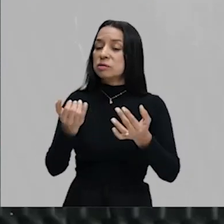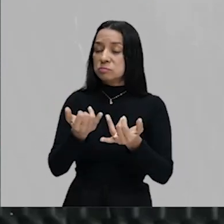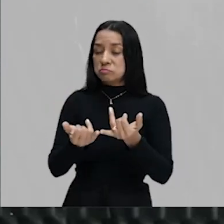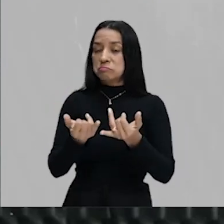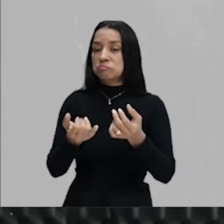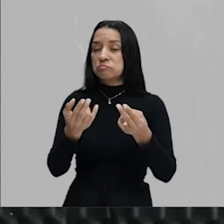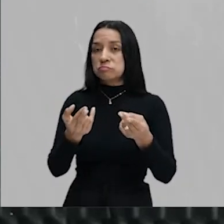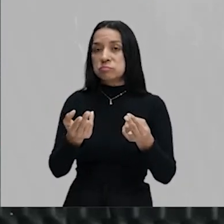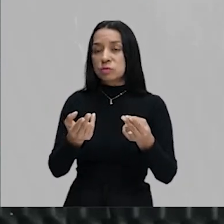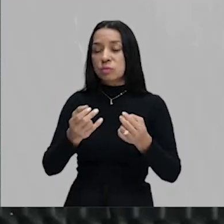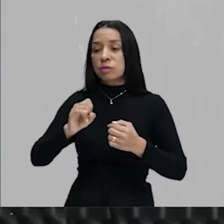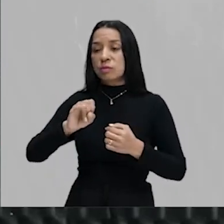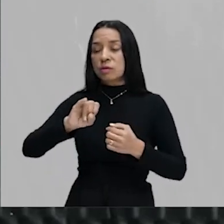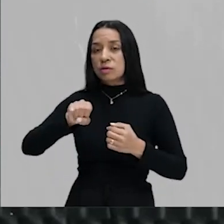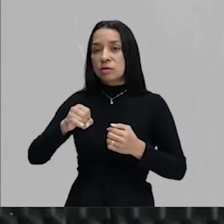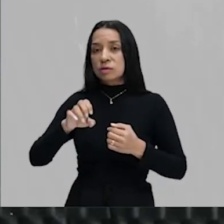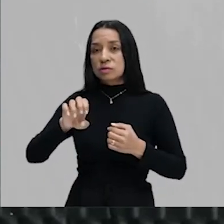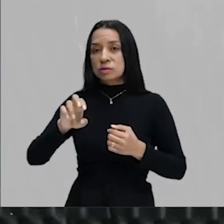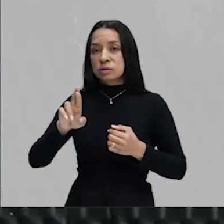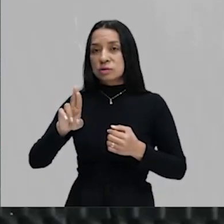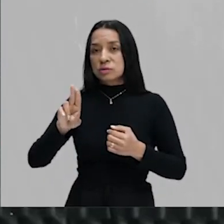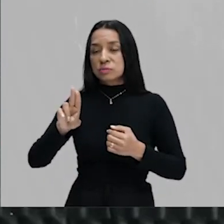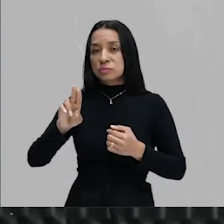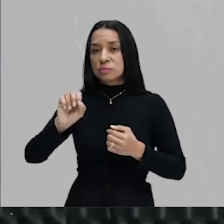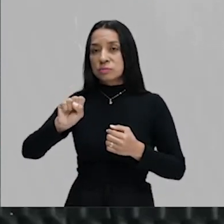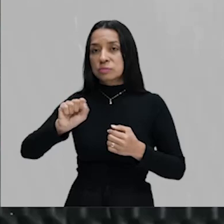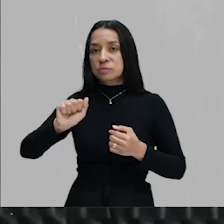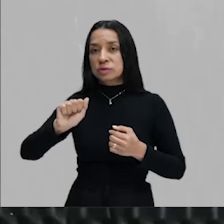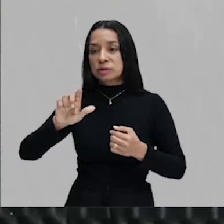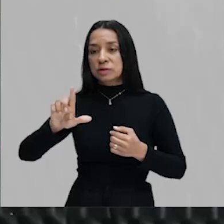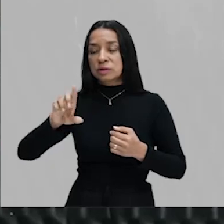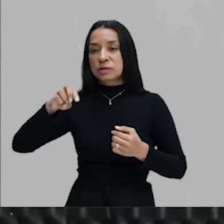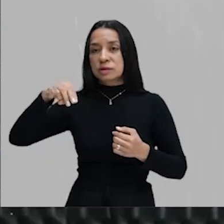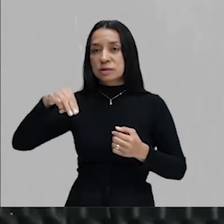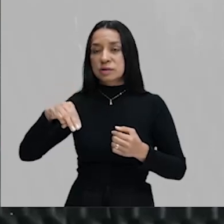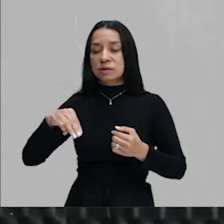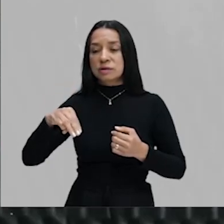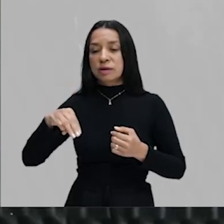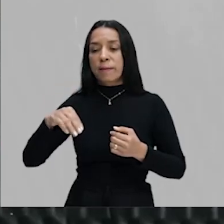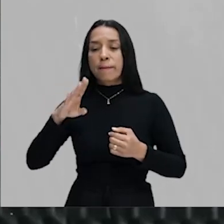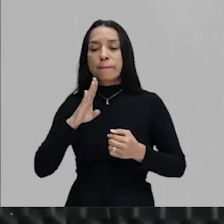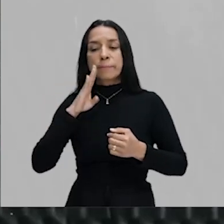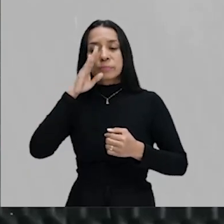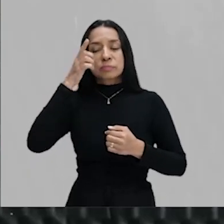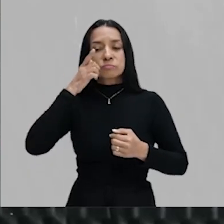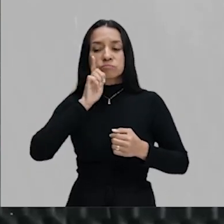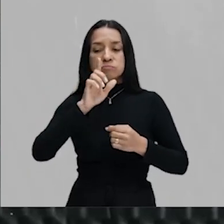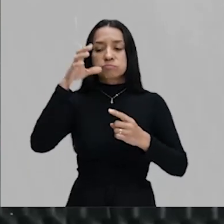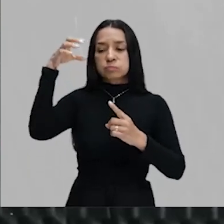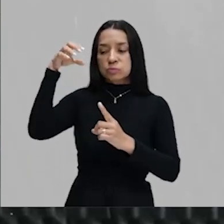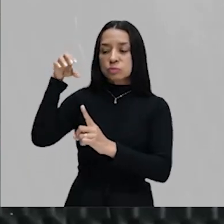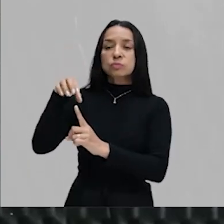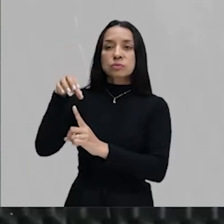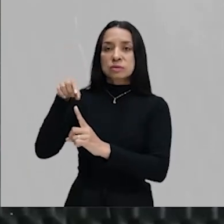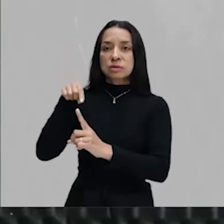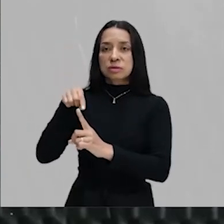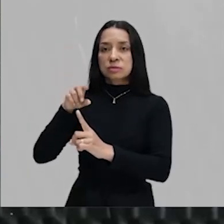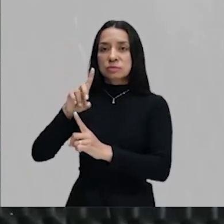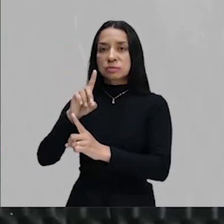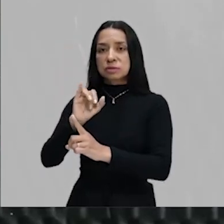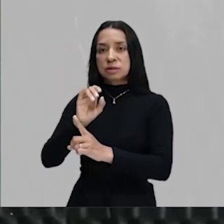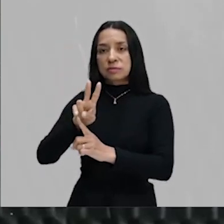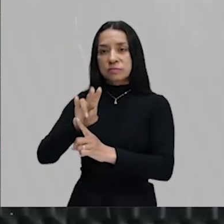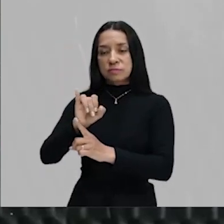conhecida com esse nome, vai ser uma das principais conquistas do reinado de Davi. Né? Por isso que se diz que